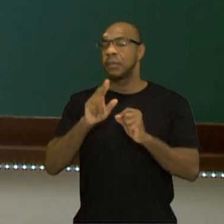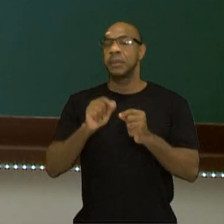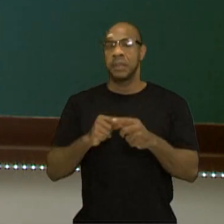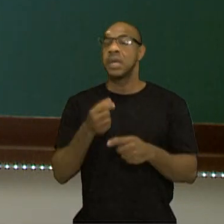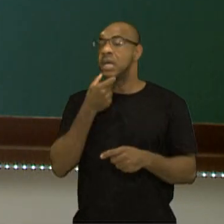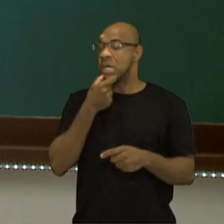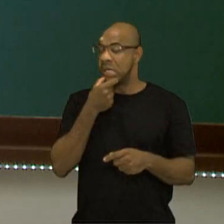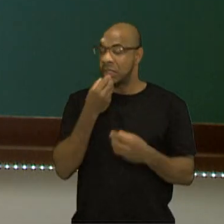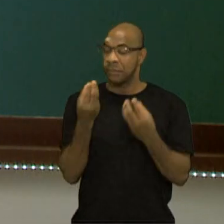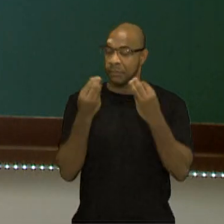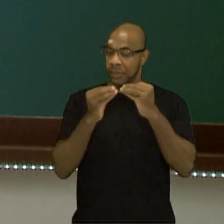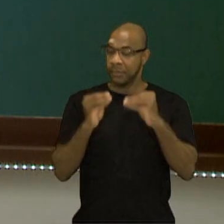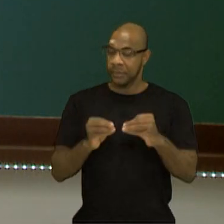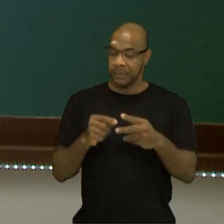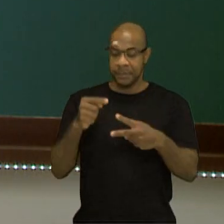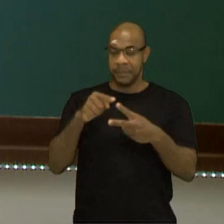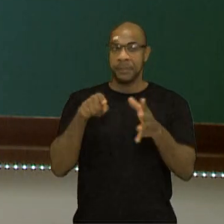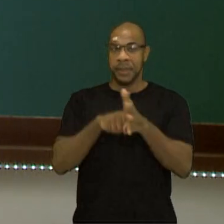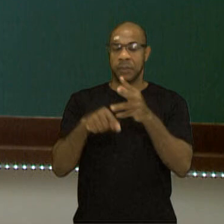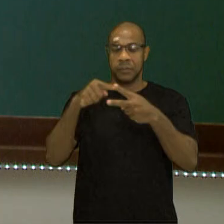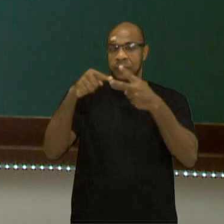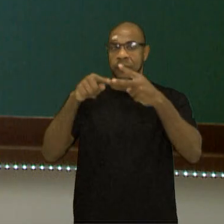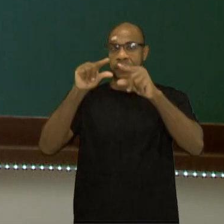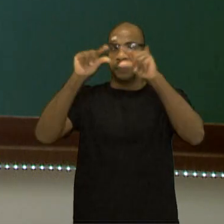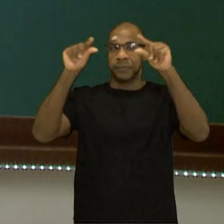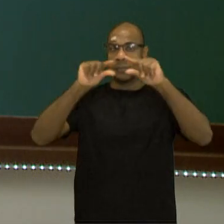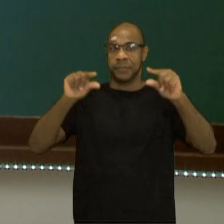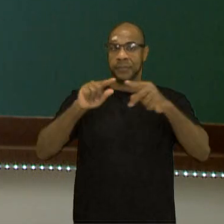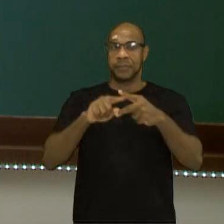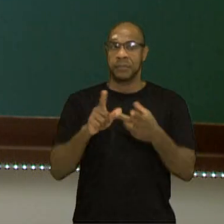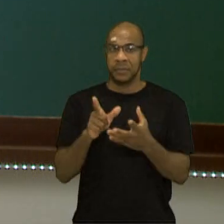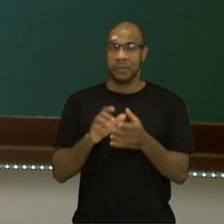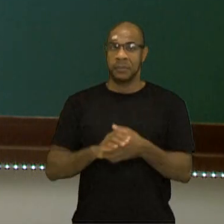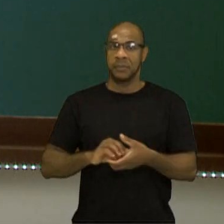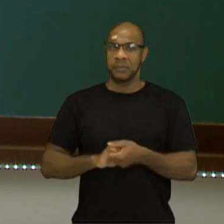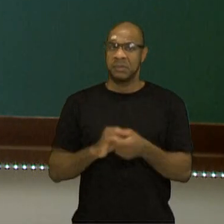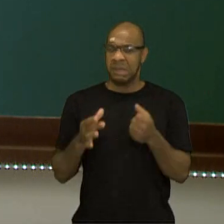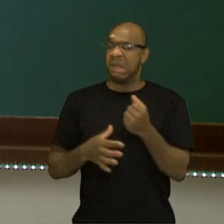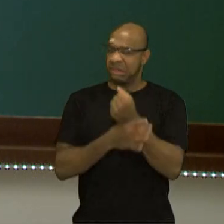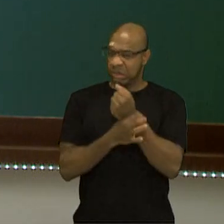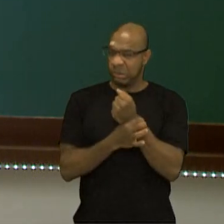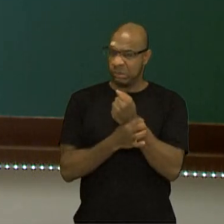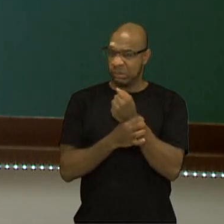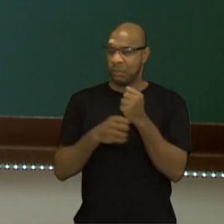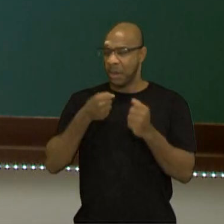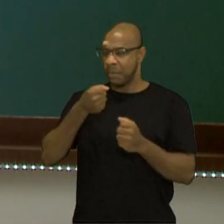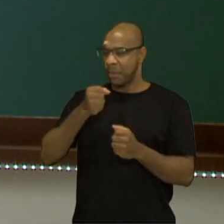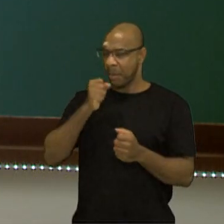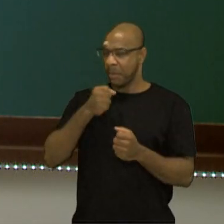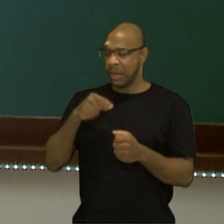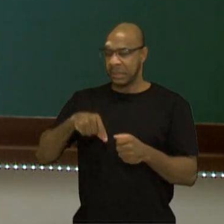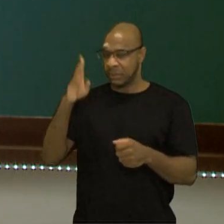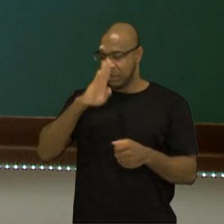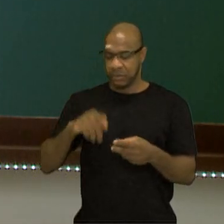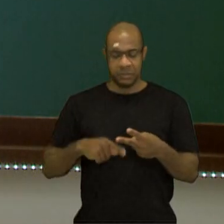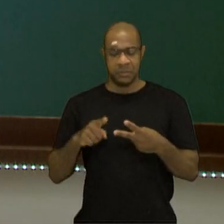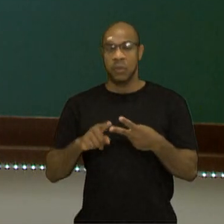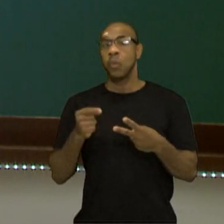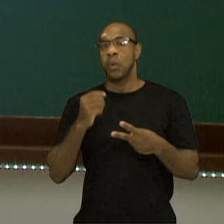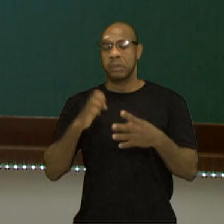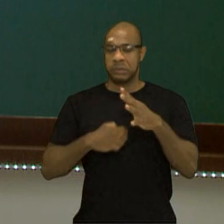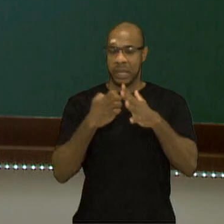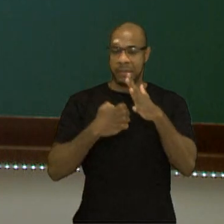em inglês essas duas perguntas? Se você acha que é seguro ser um jornalista aqui no Brasil e também se você acha